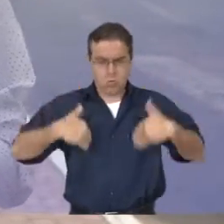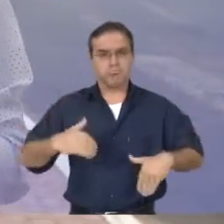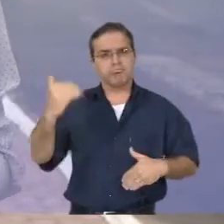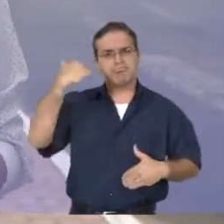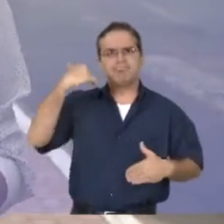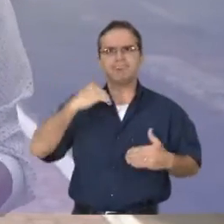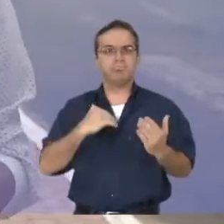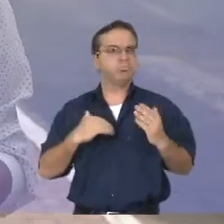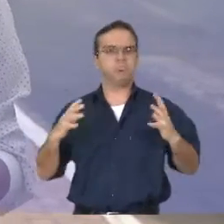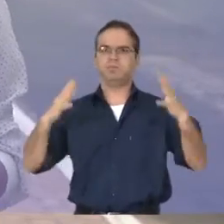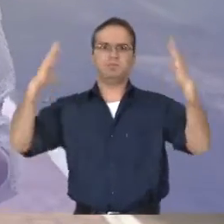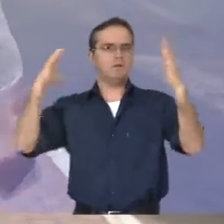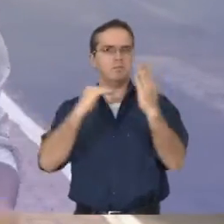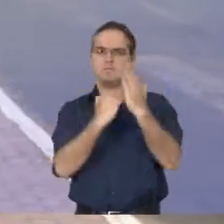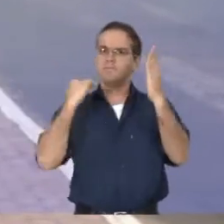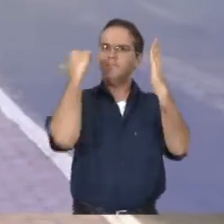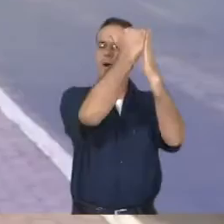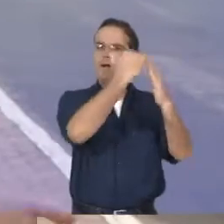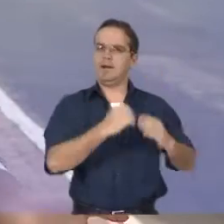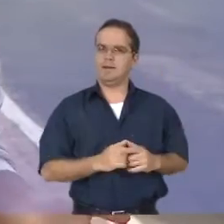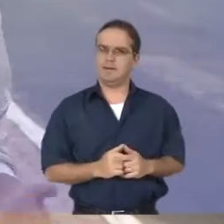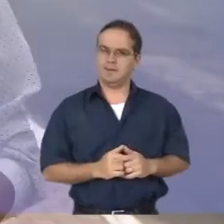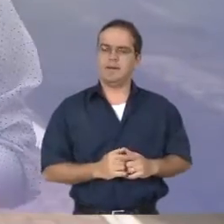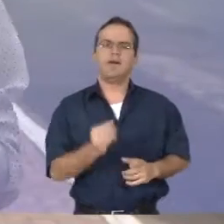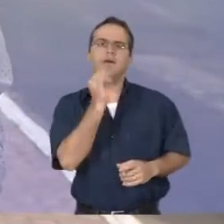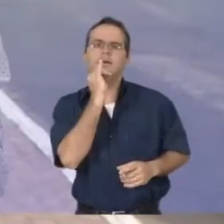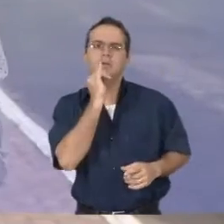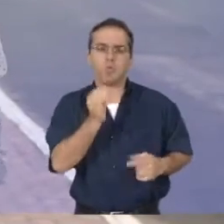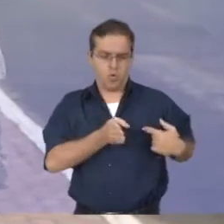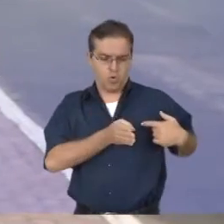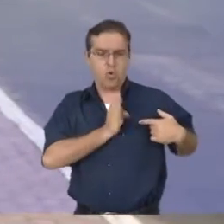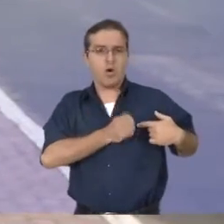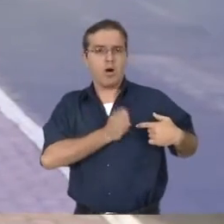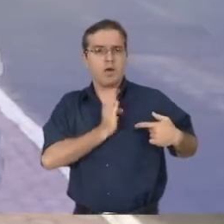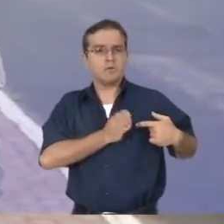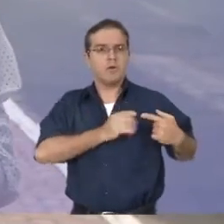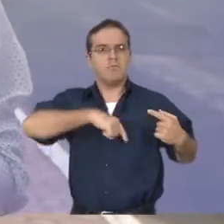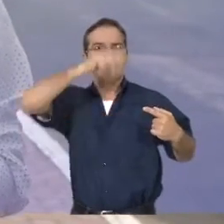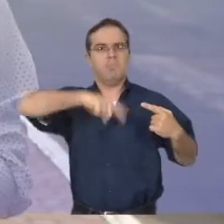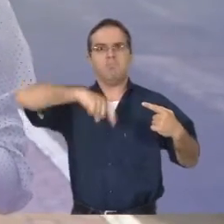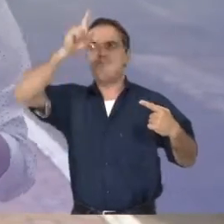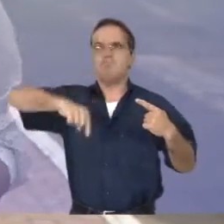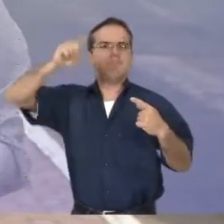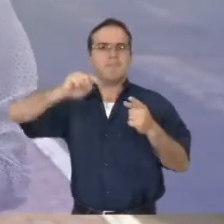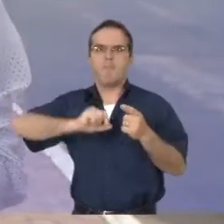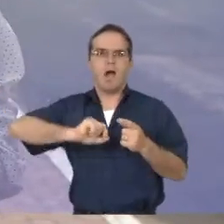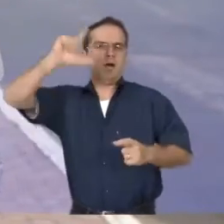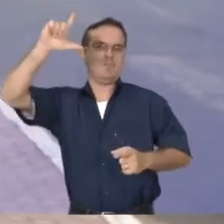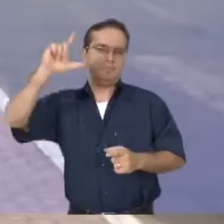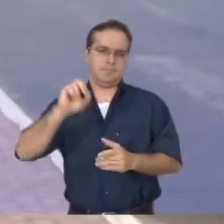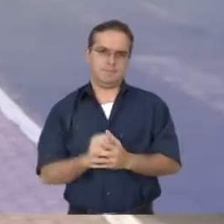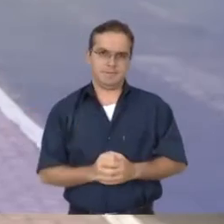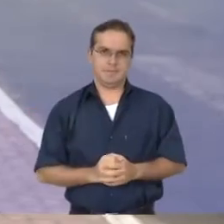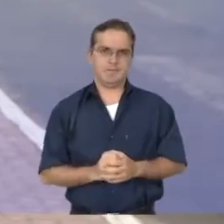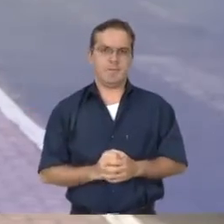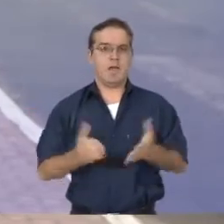fisiológica muito mais intenso. Isso quer dizer, por exemplo, que a nossa frequência cardíaca aumenta. Nesta edição do Ciência